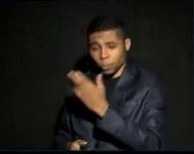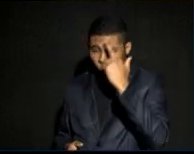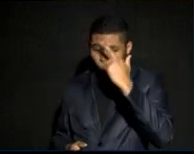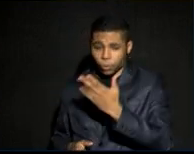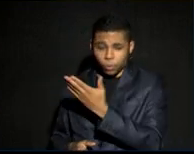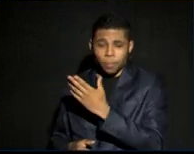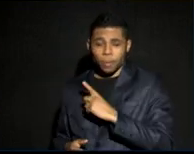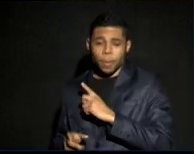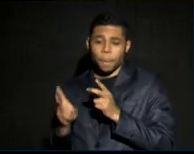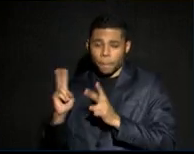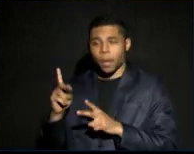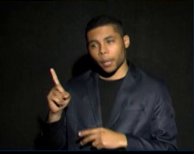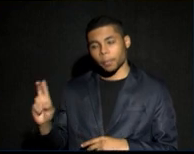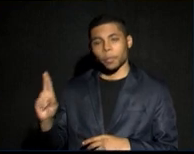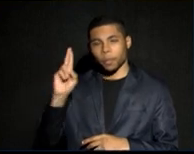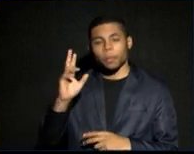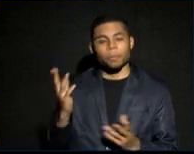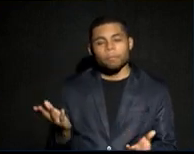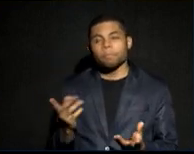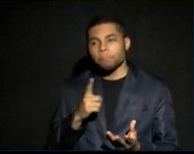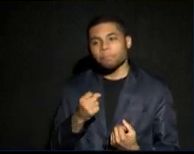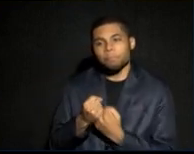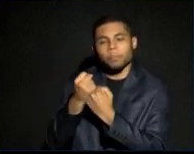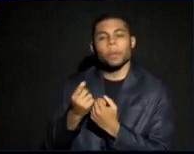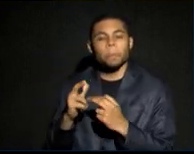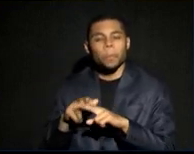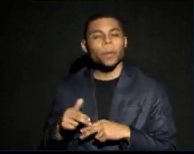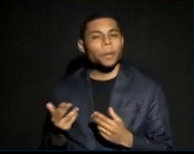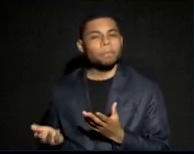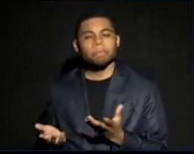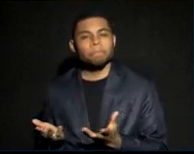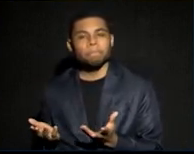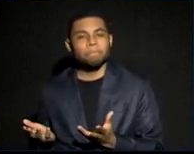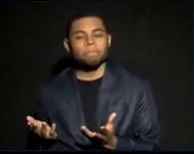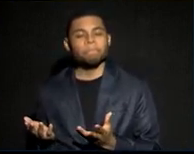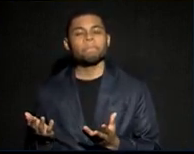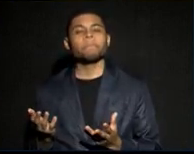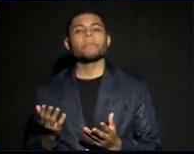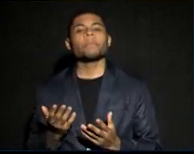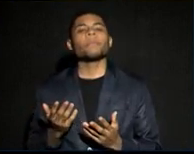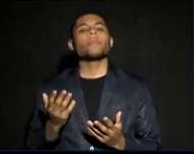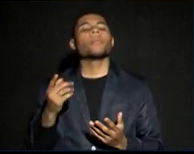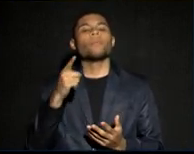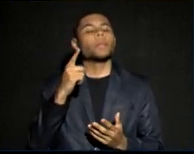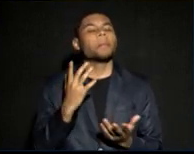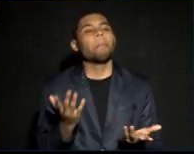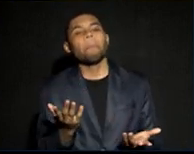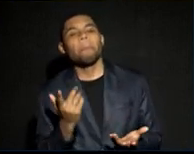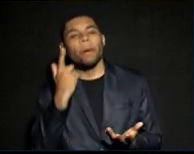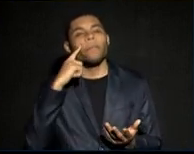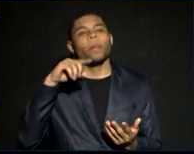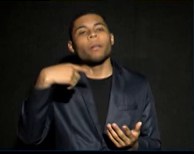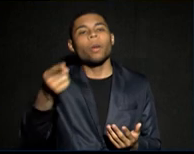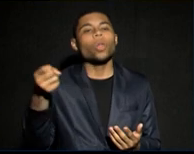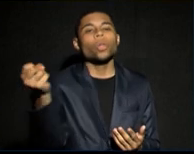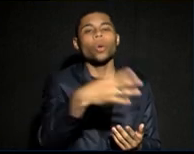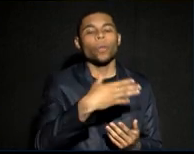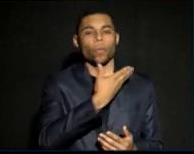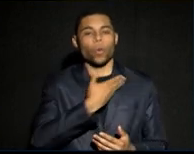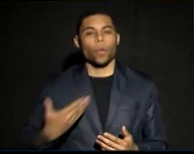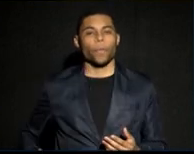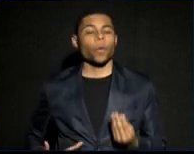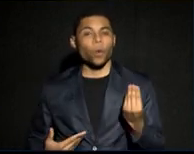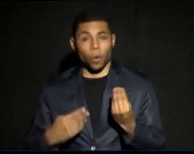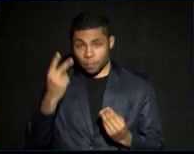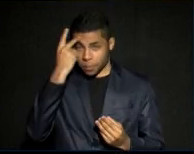tá sem esse candidato eu queria saber é se é o que que só espera do novo governo o São